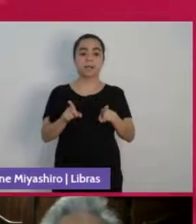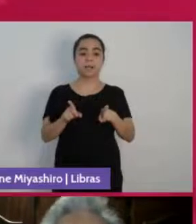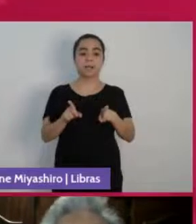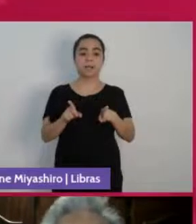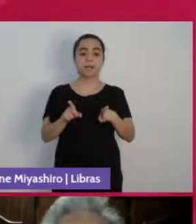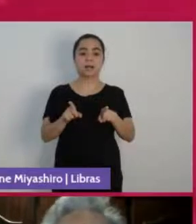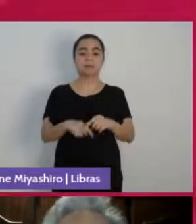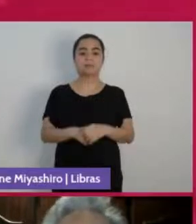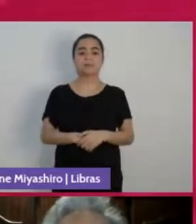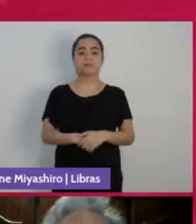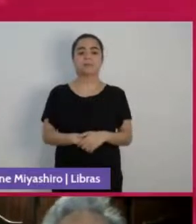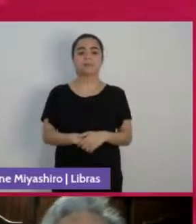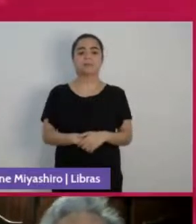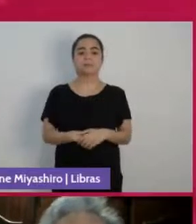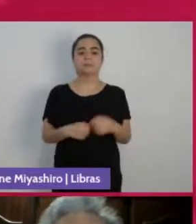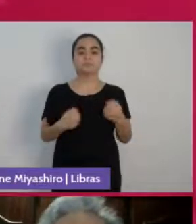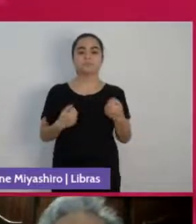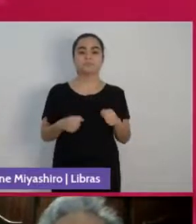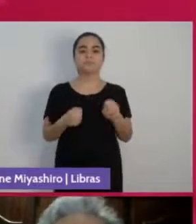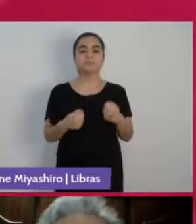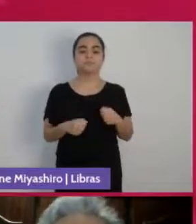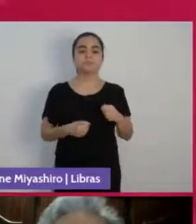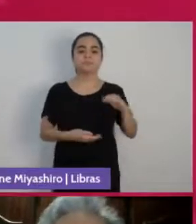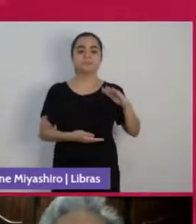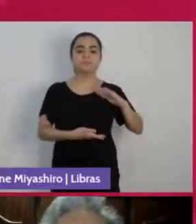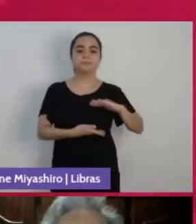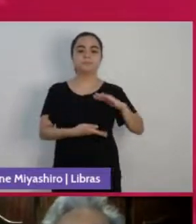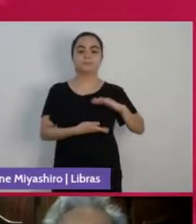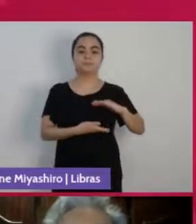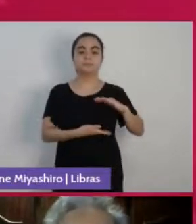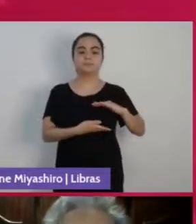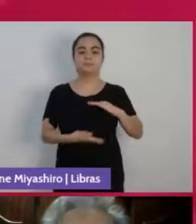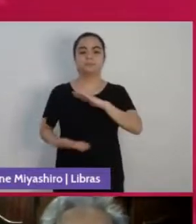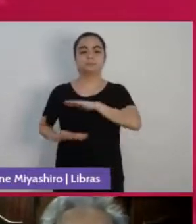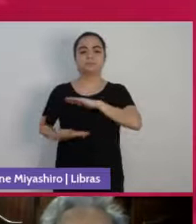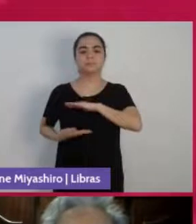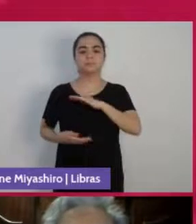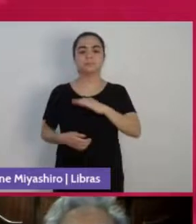tá? Tem que pegar uma boa porção do peitoral.